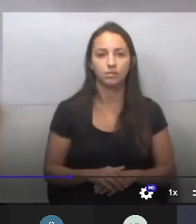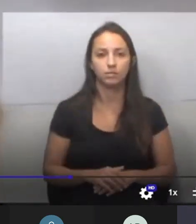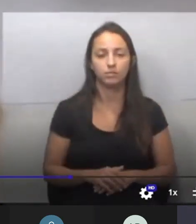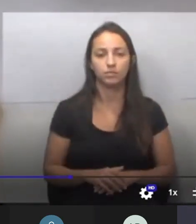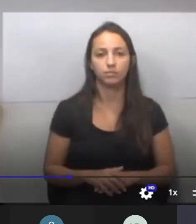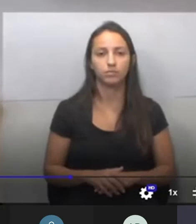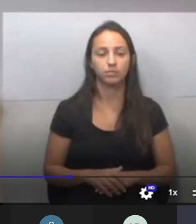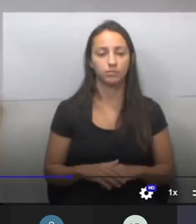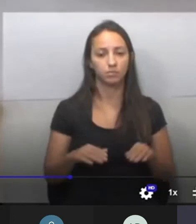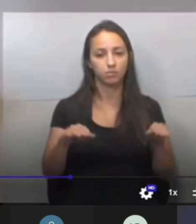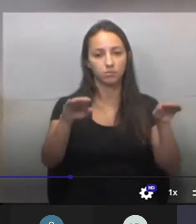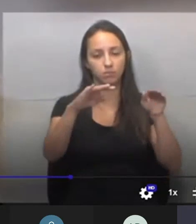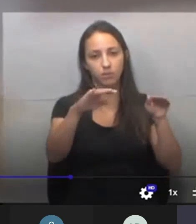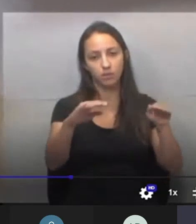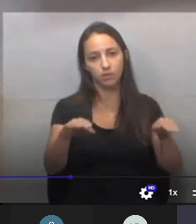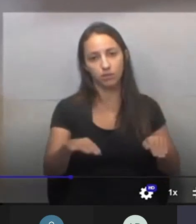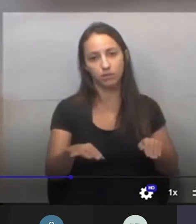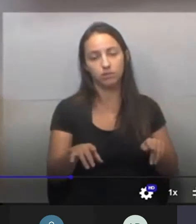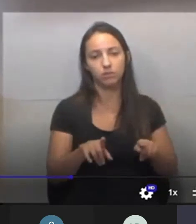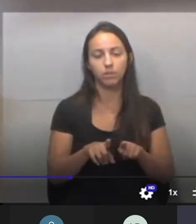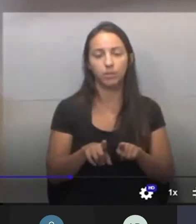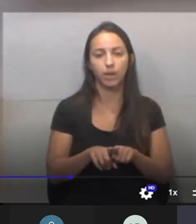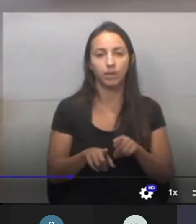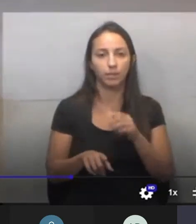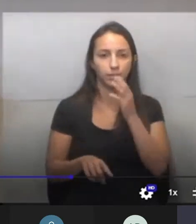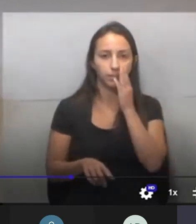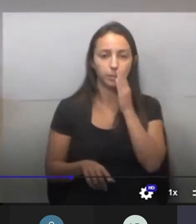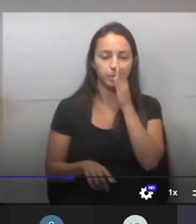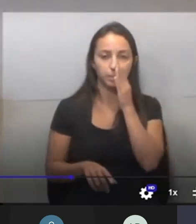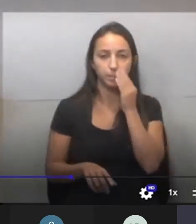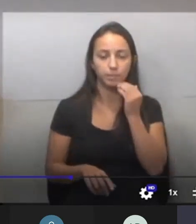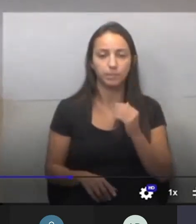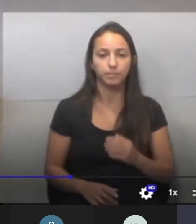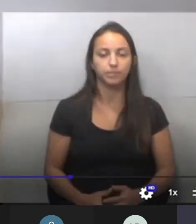Na parte inferior e na parte superior